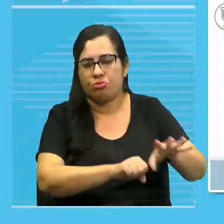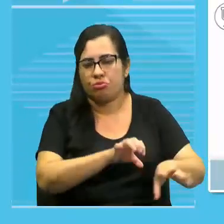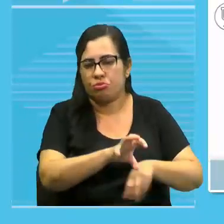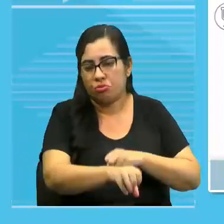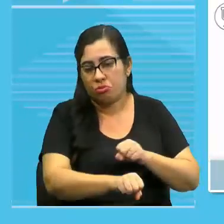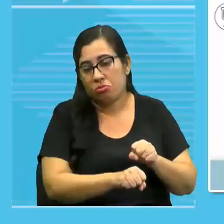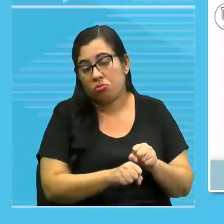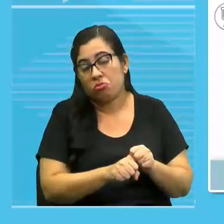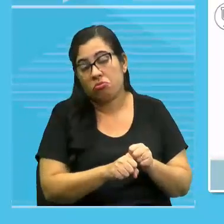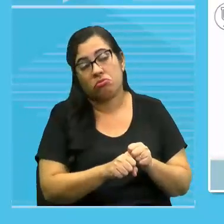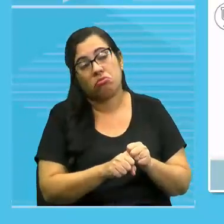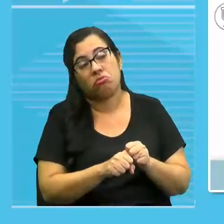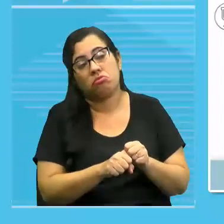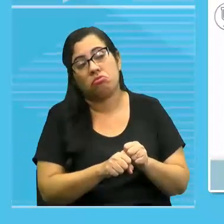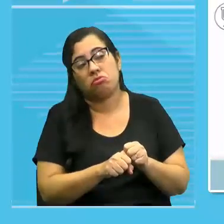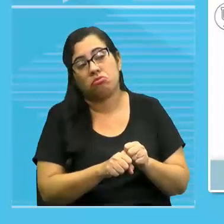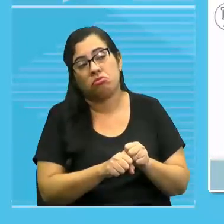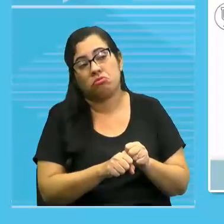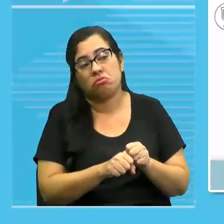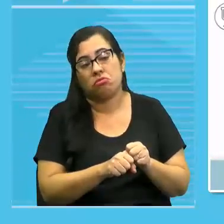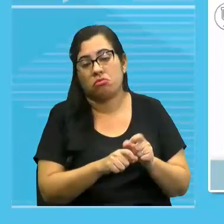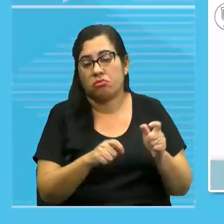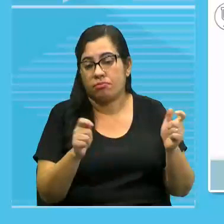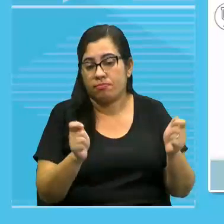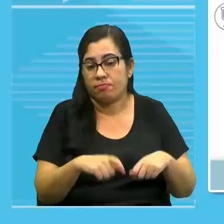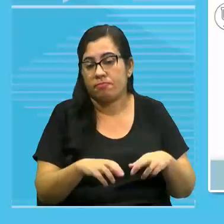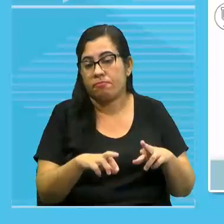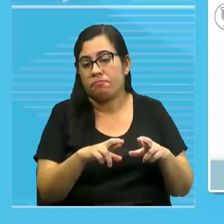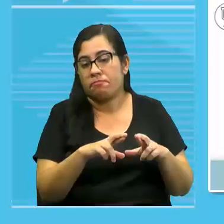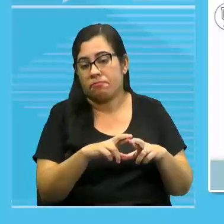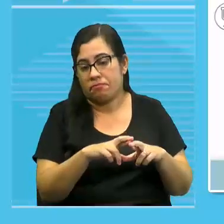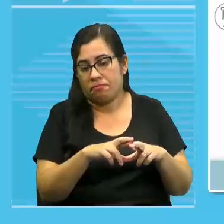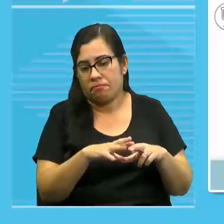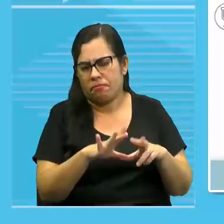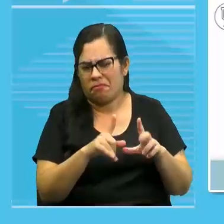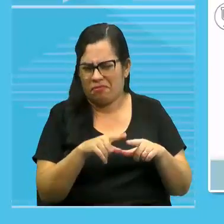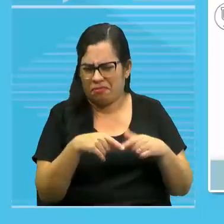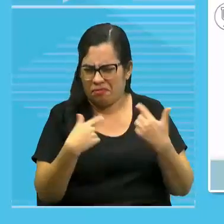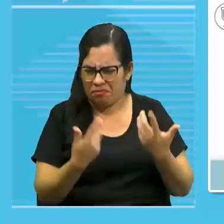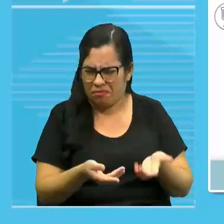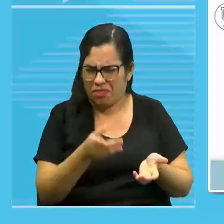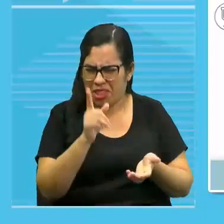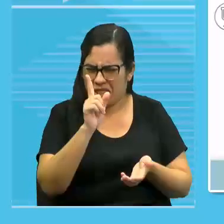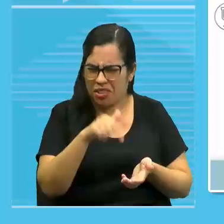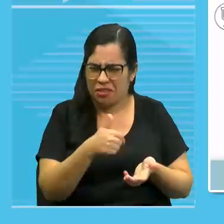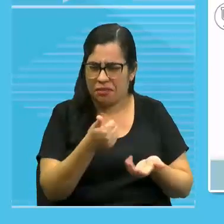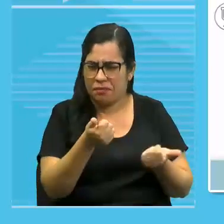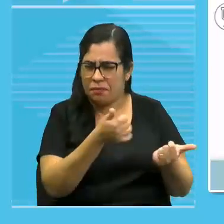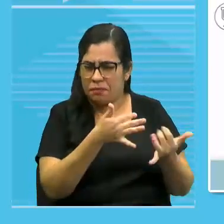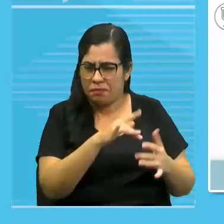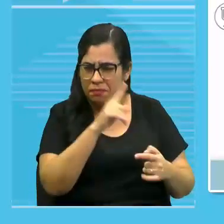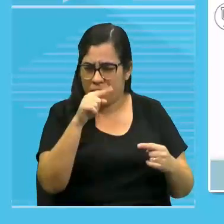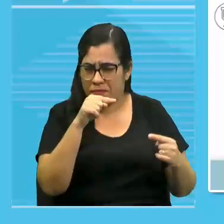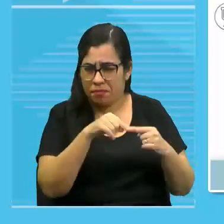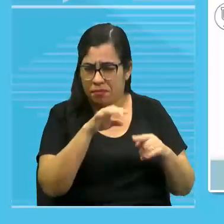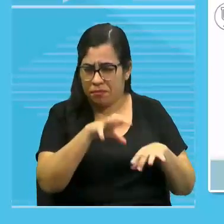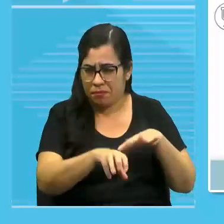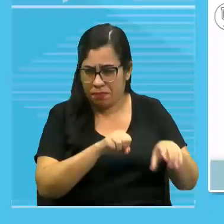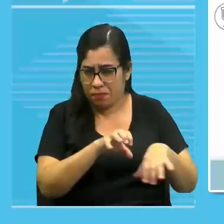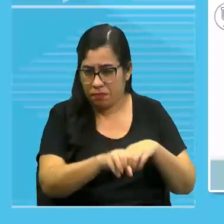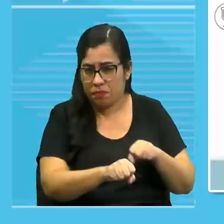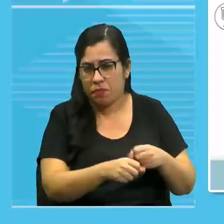o propósito do texto o principal do texto não é a coleta aparece lá coleta porque